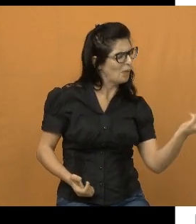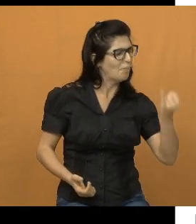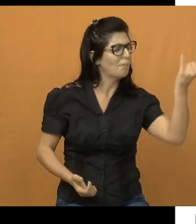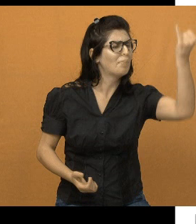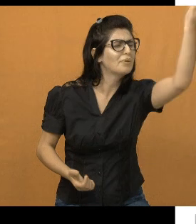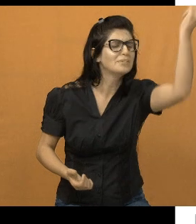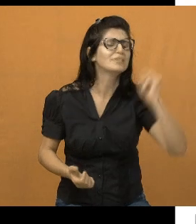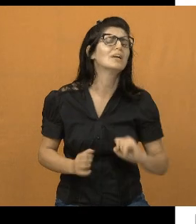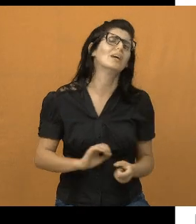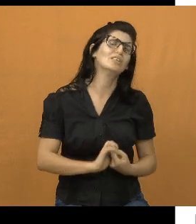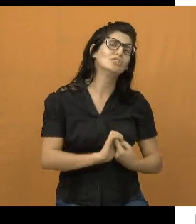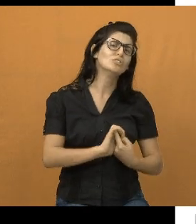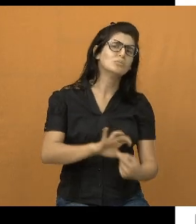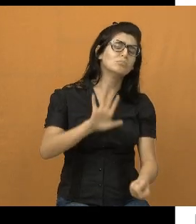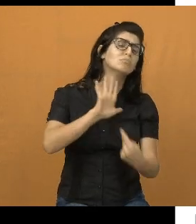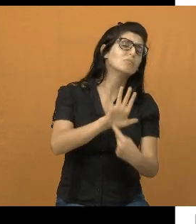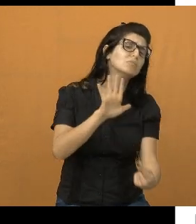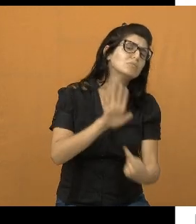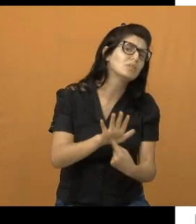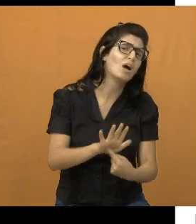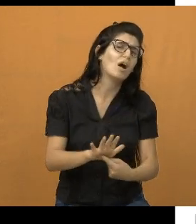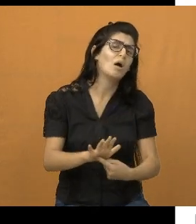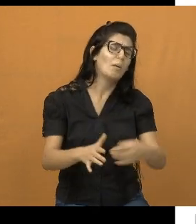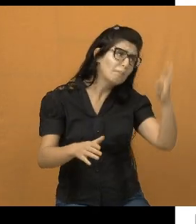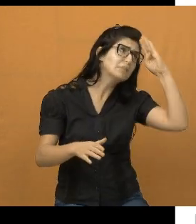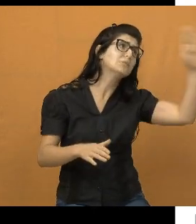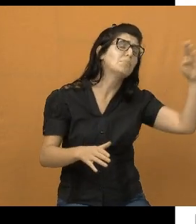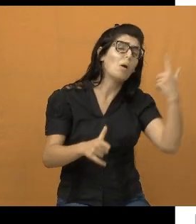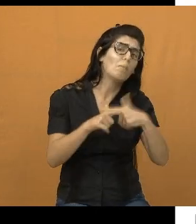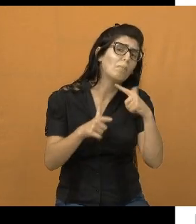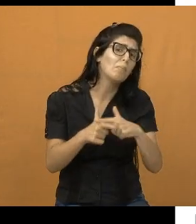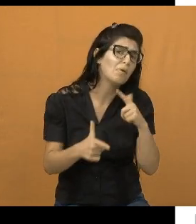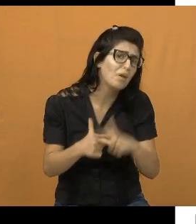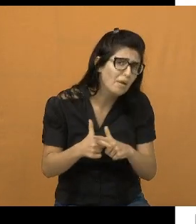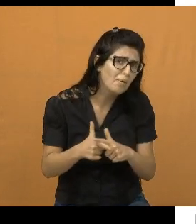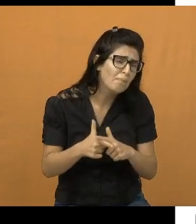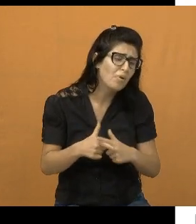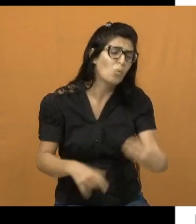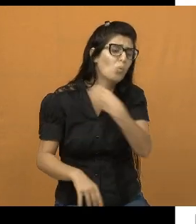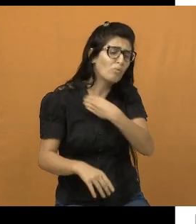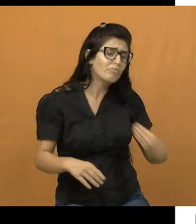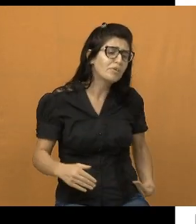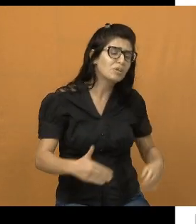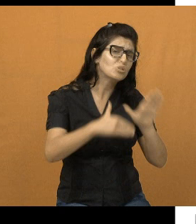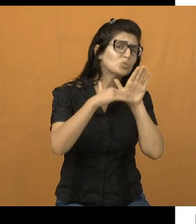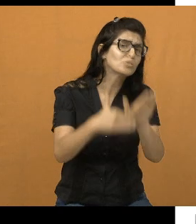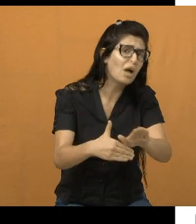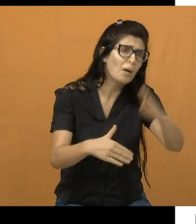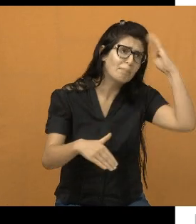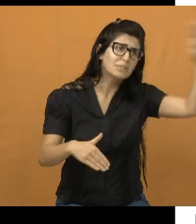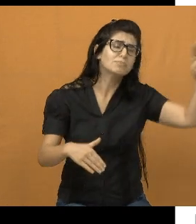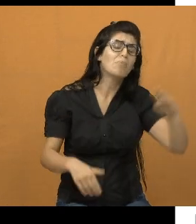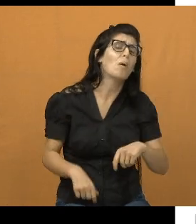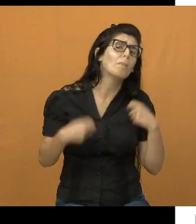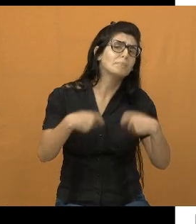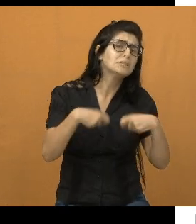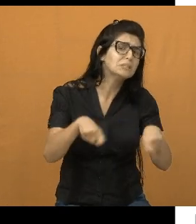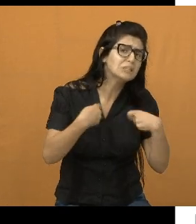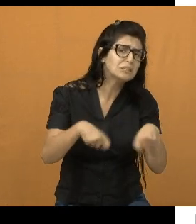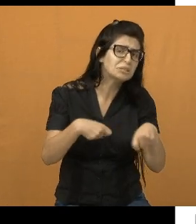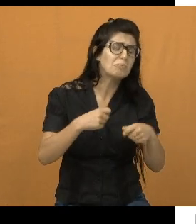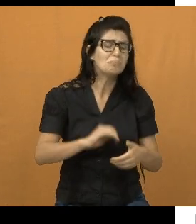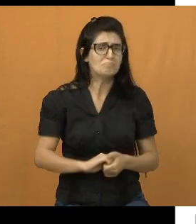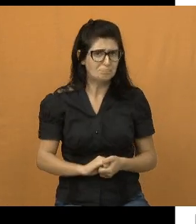revelar os principais problemas para a gestão poder fazer intervenção e sanar aquilo que